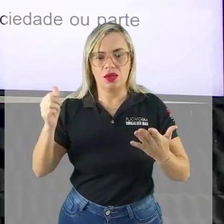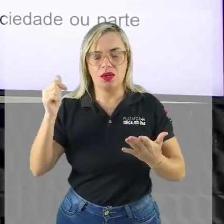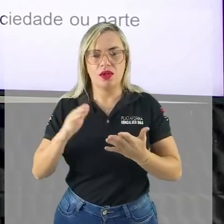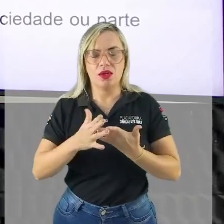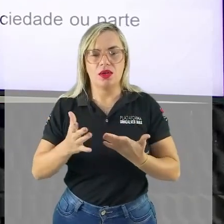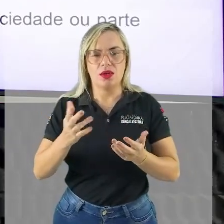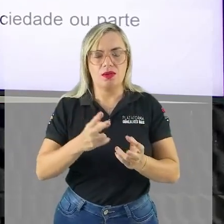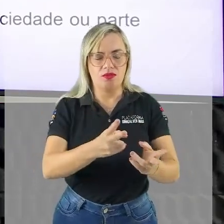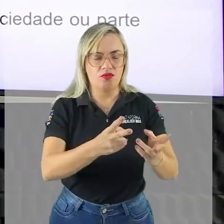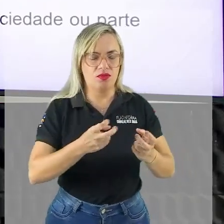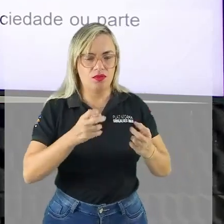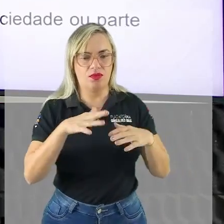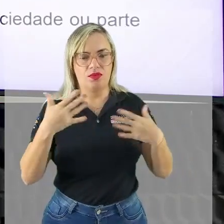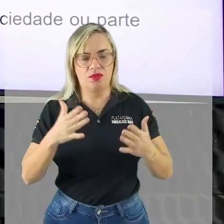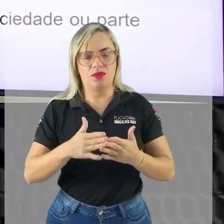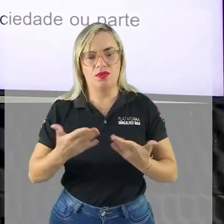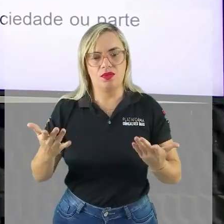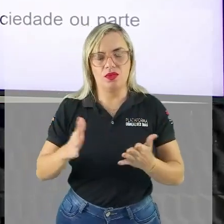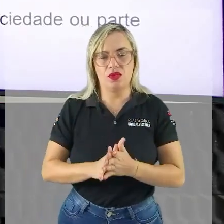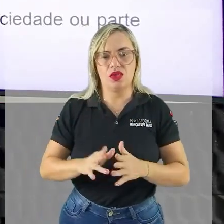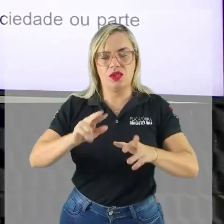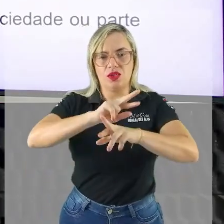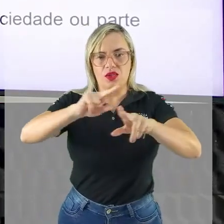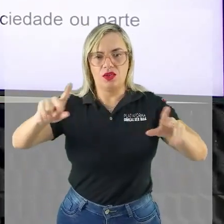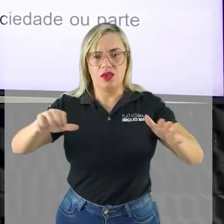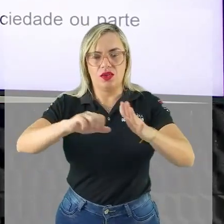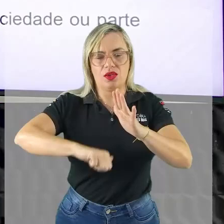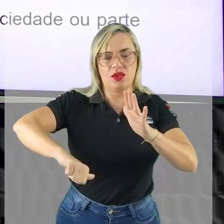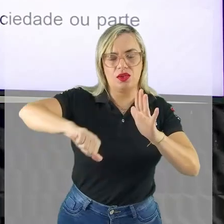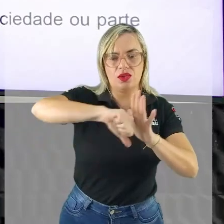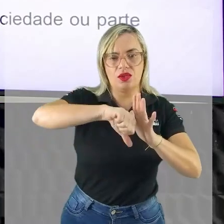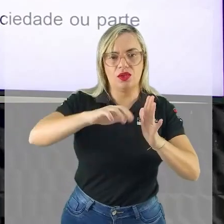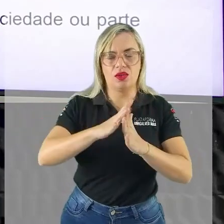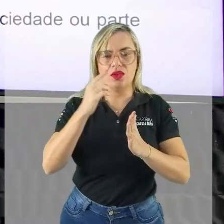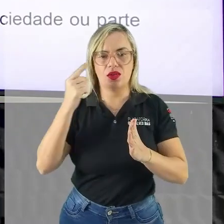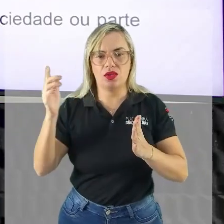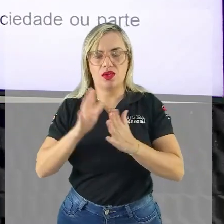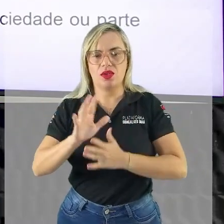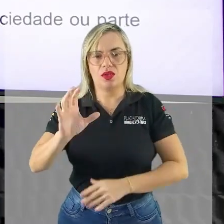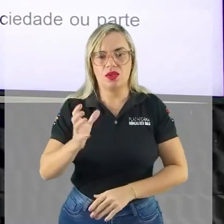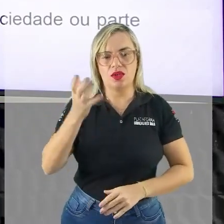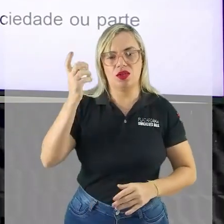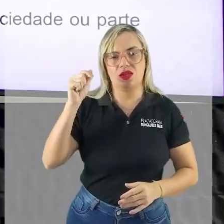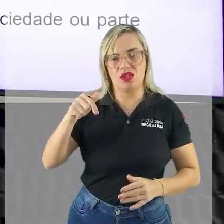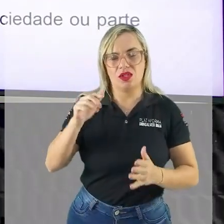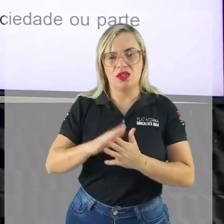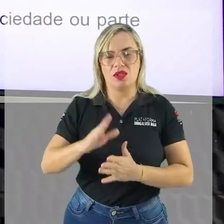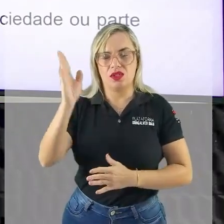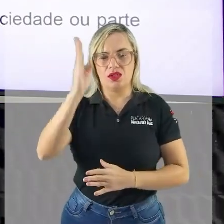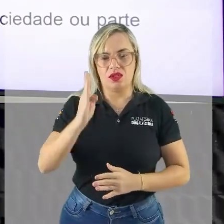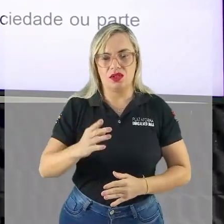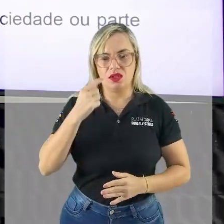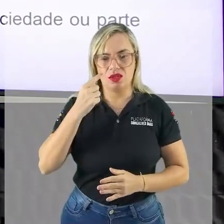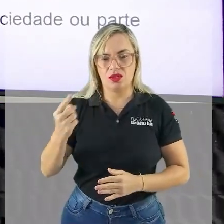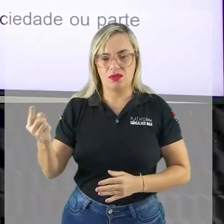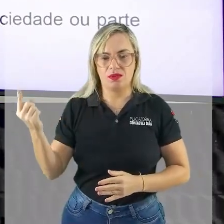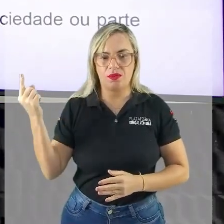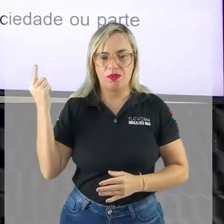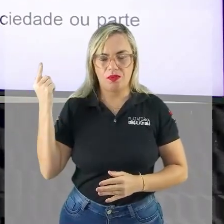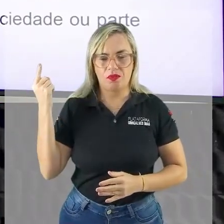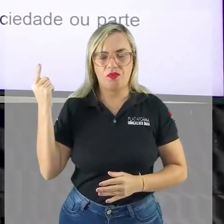dizendo, percebe que diversos crimes, diversas ocorrências no Brasil carecem de